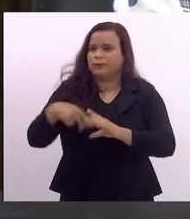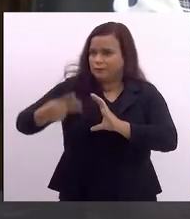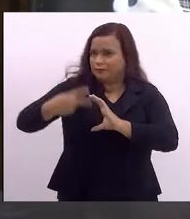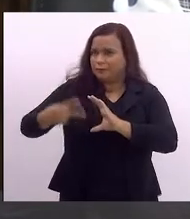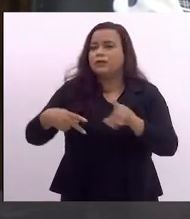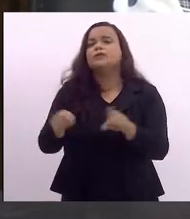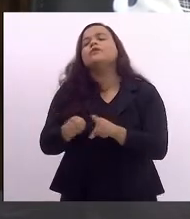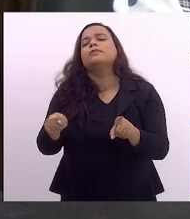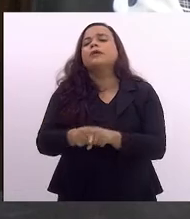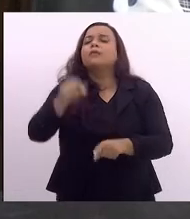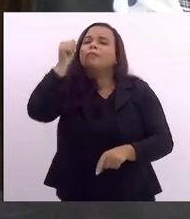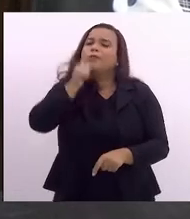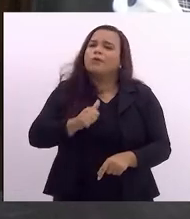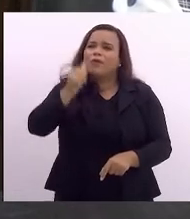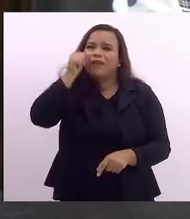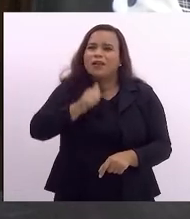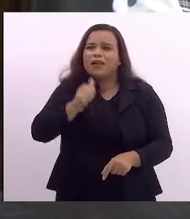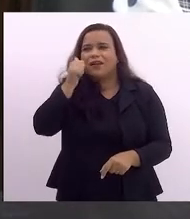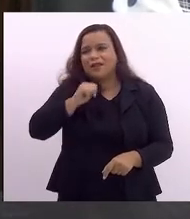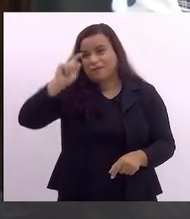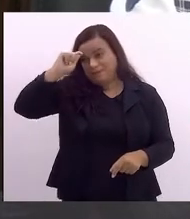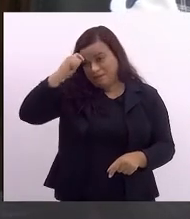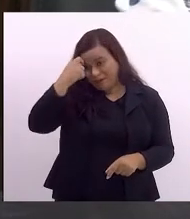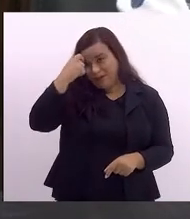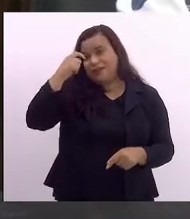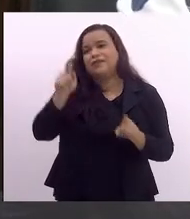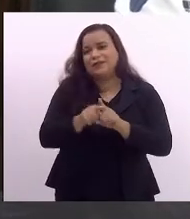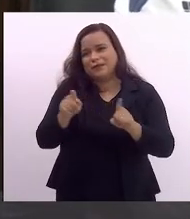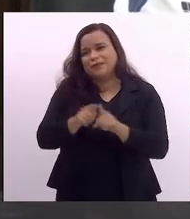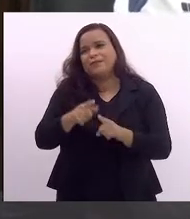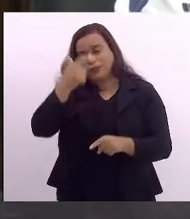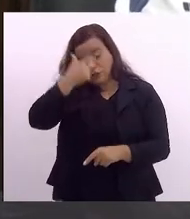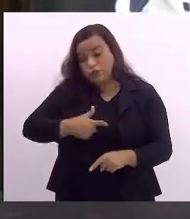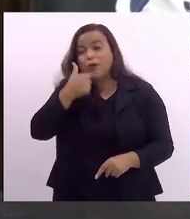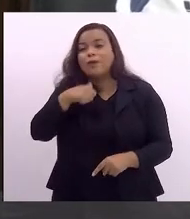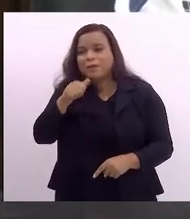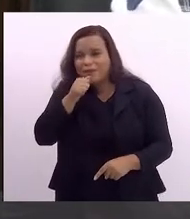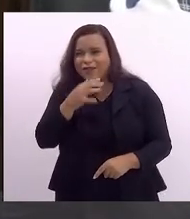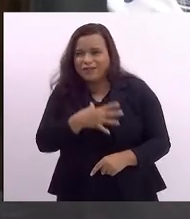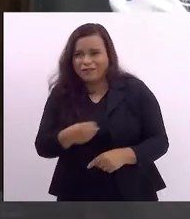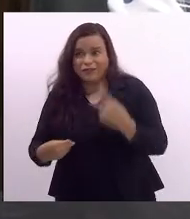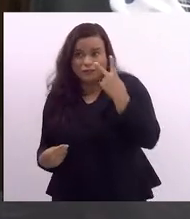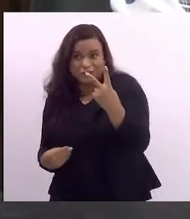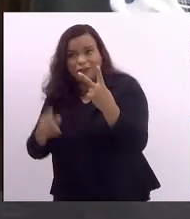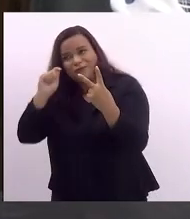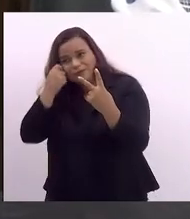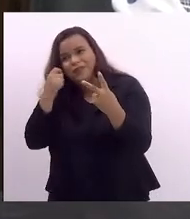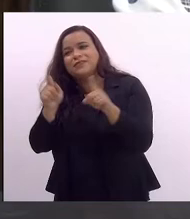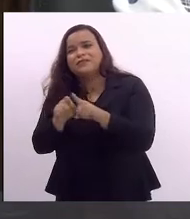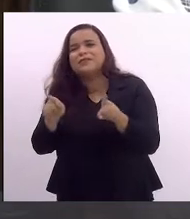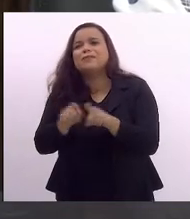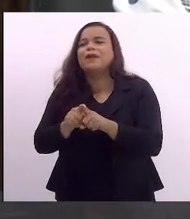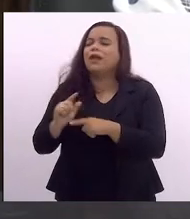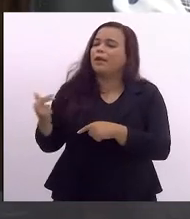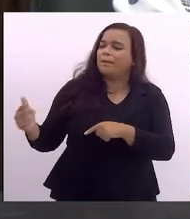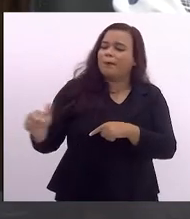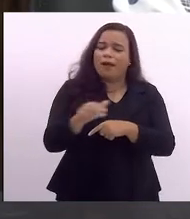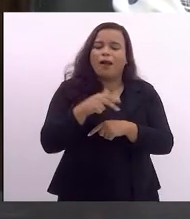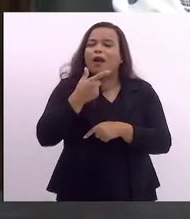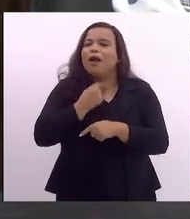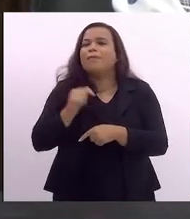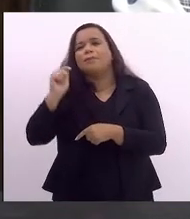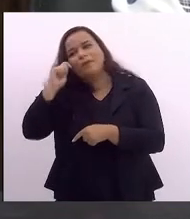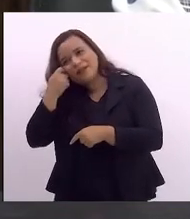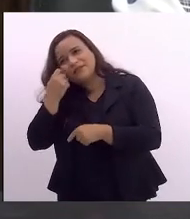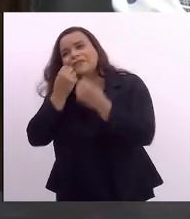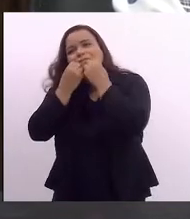enquanto mulher preta na política, que é mãe também de dois meninos pretos, que é irmã de um homem preto, que tem todos os familiares, e sim, que